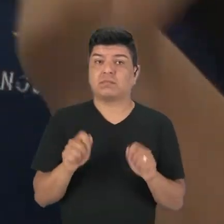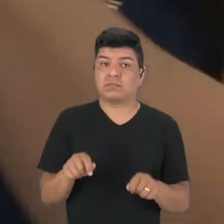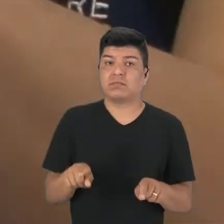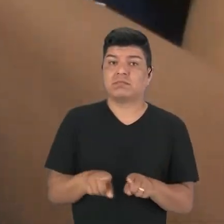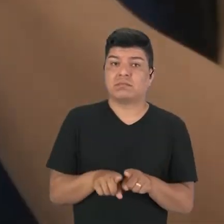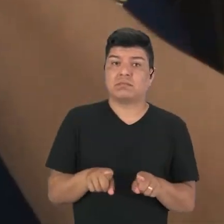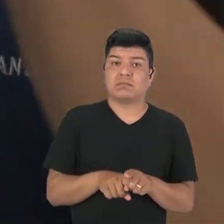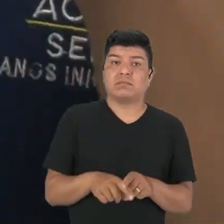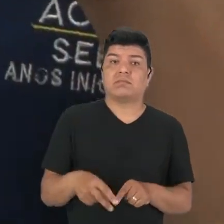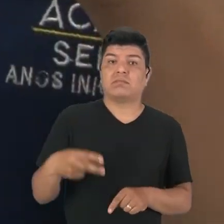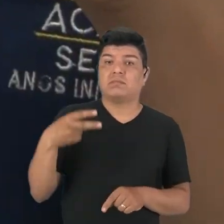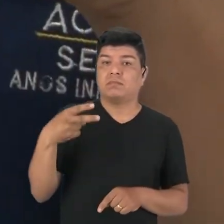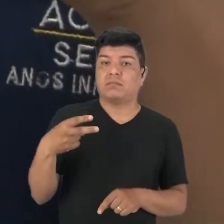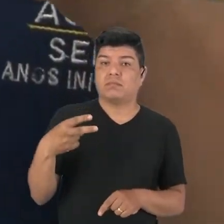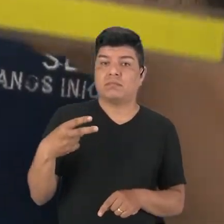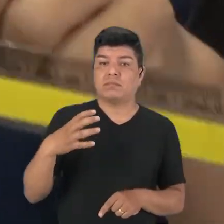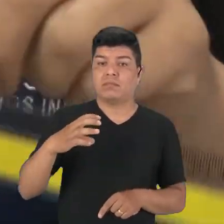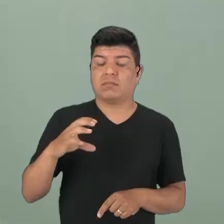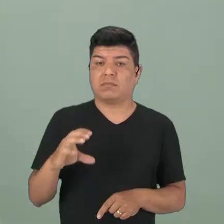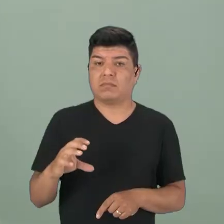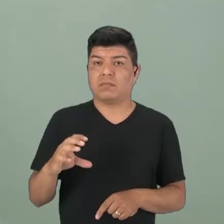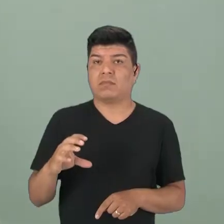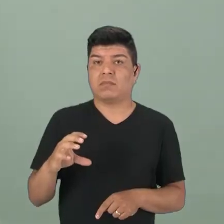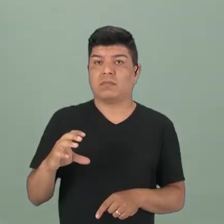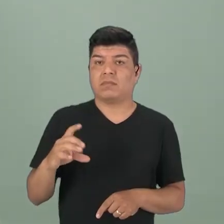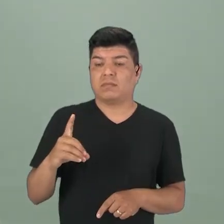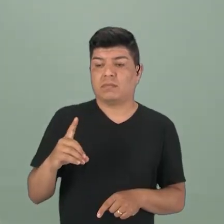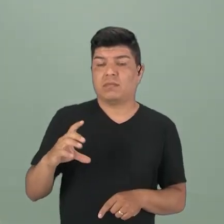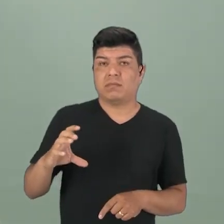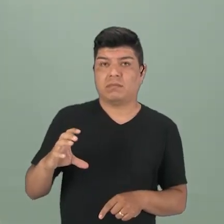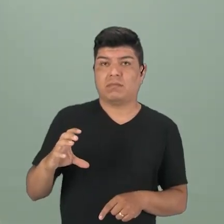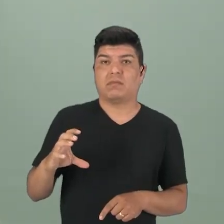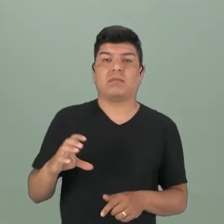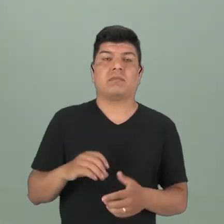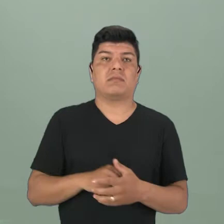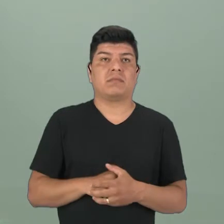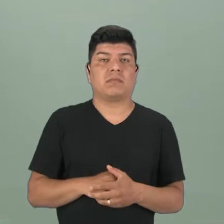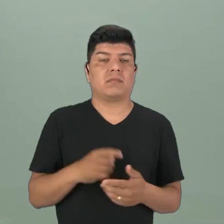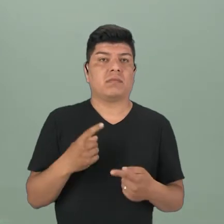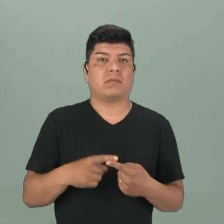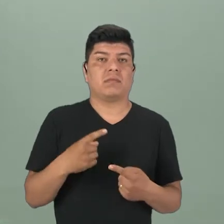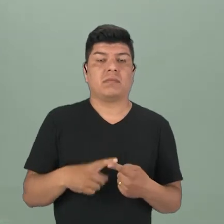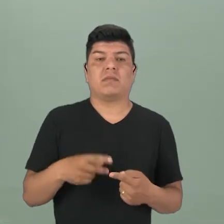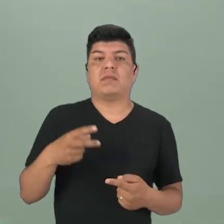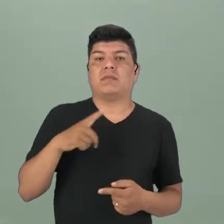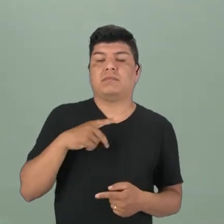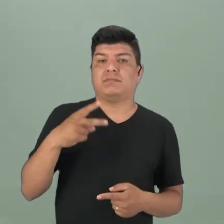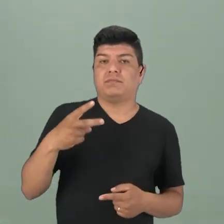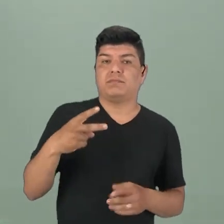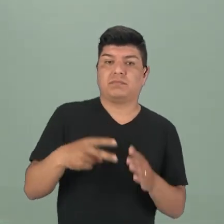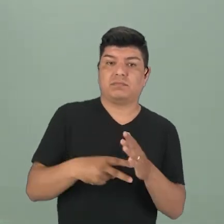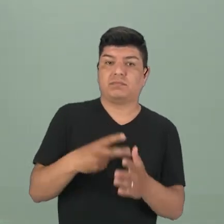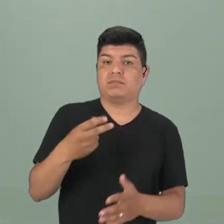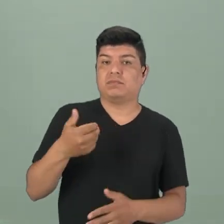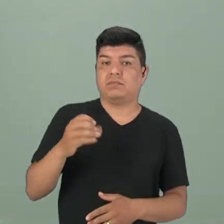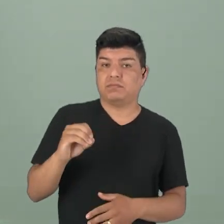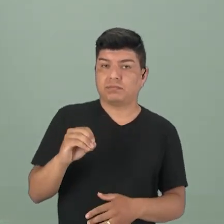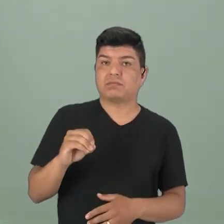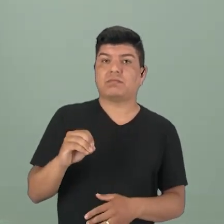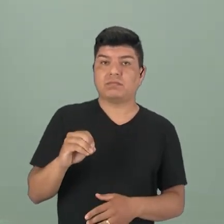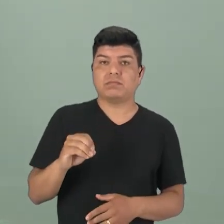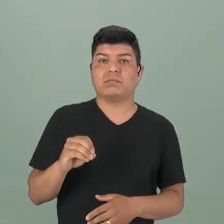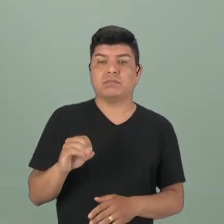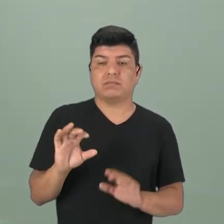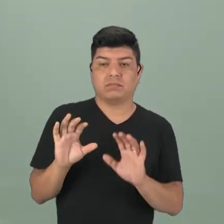que é 2 decímetros. Mas a gente não fala dessa forma, 2 decímetros, porque tem duas vezes o 10 aqui. Eu não